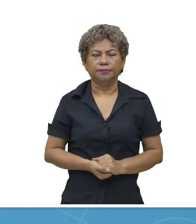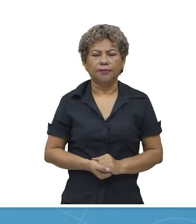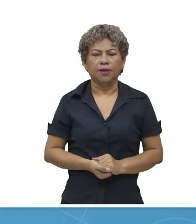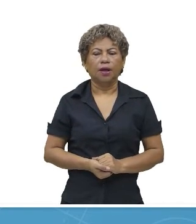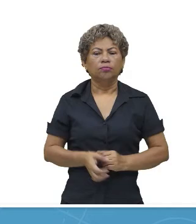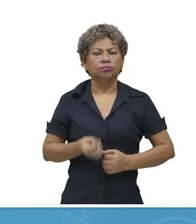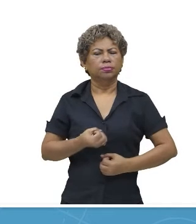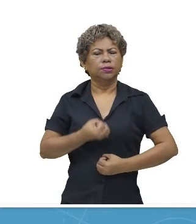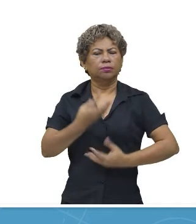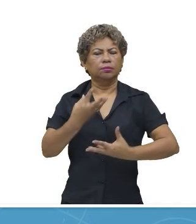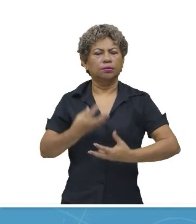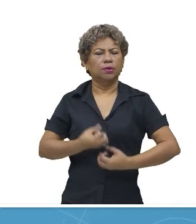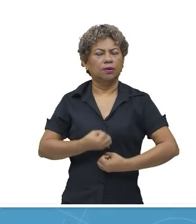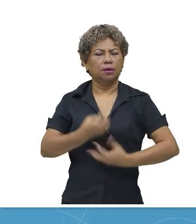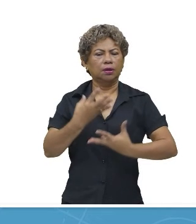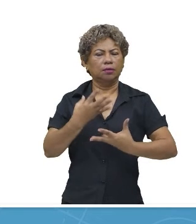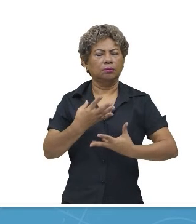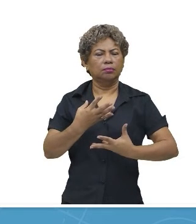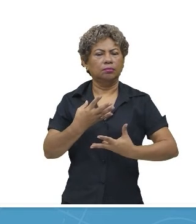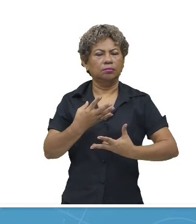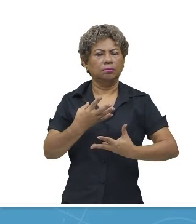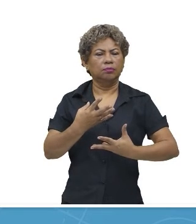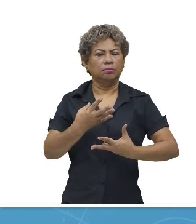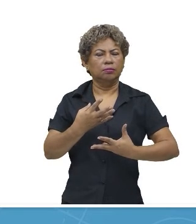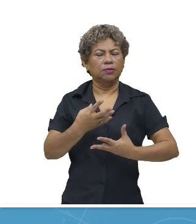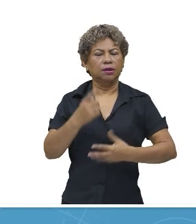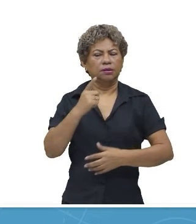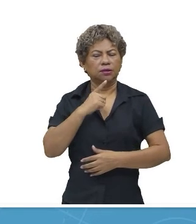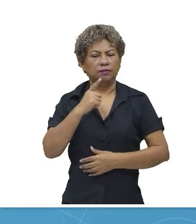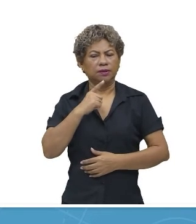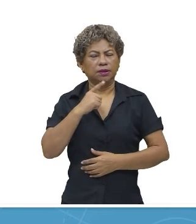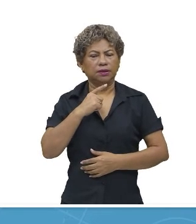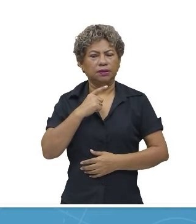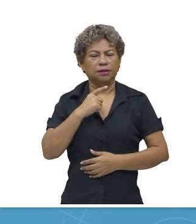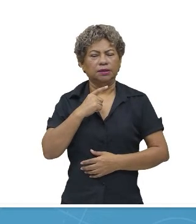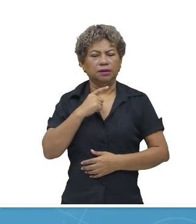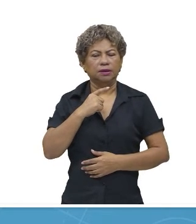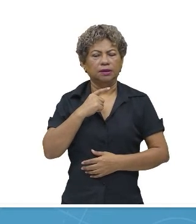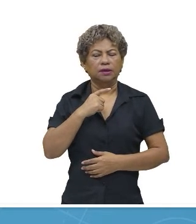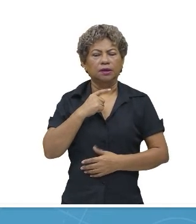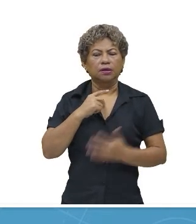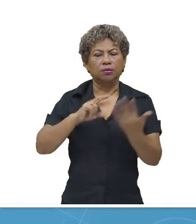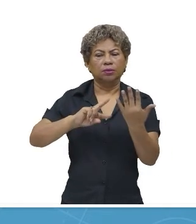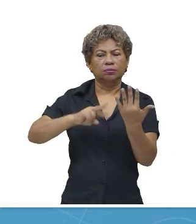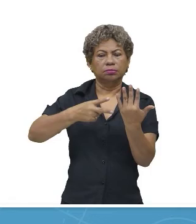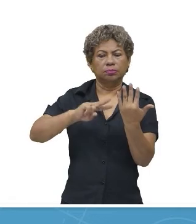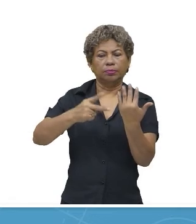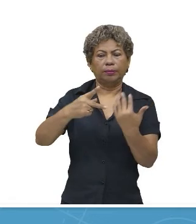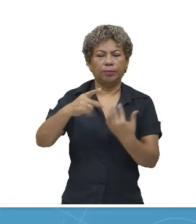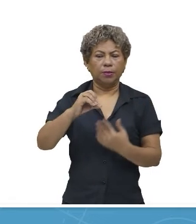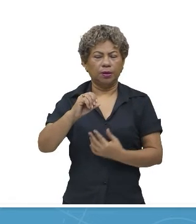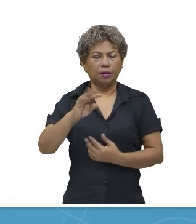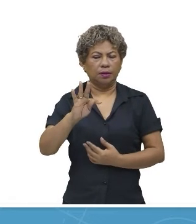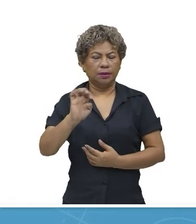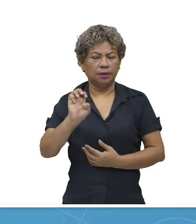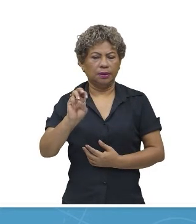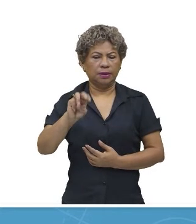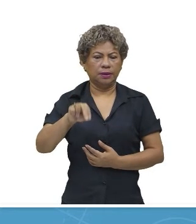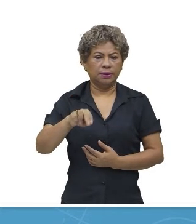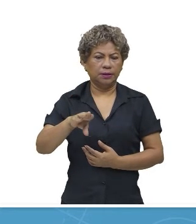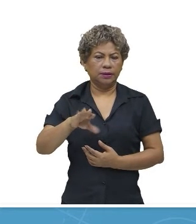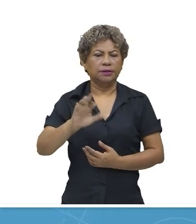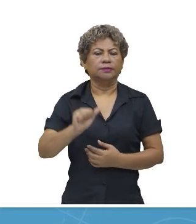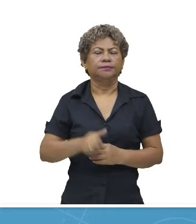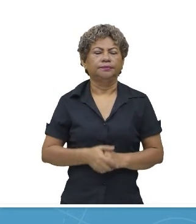Recitando o poema a seguir, chegaremos na seguinte potência. Com apenas 8 laranjeiras, formei o meu